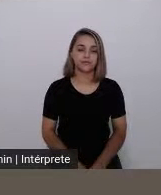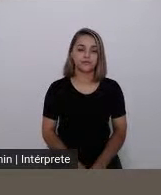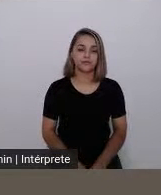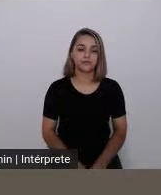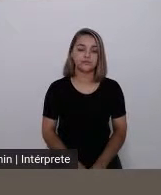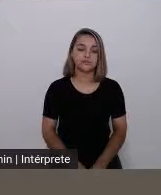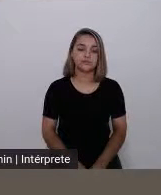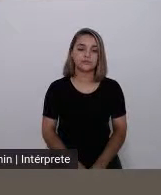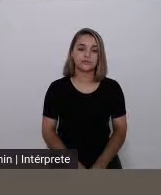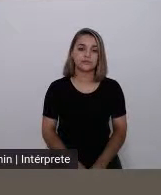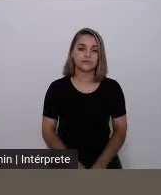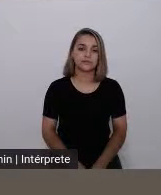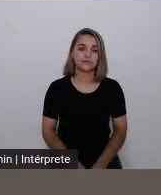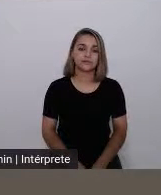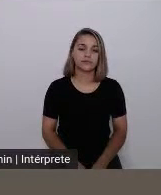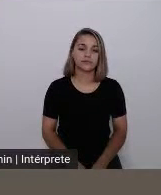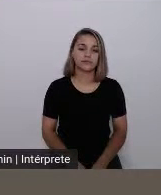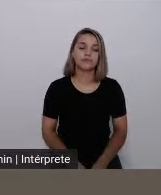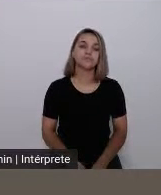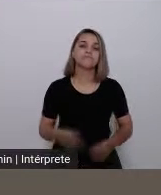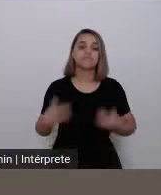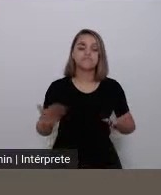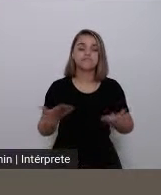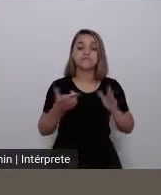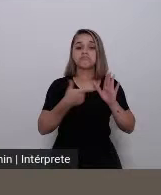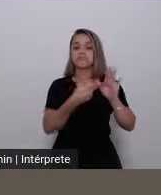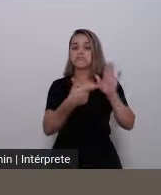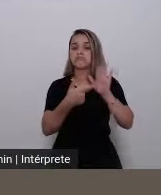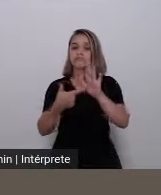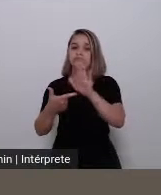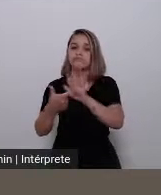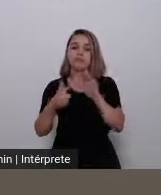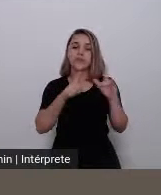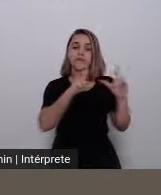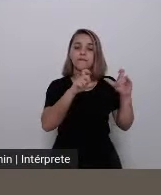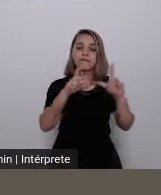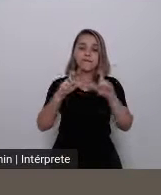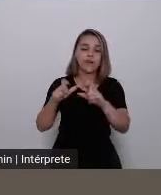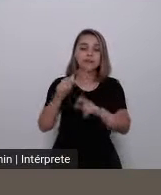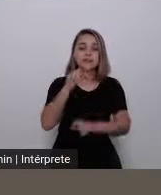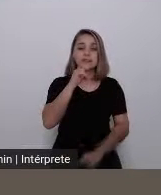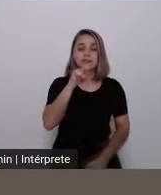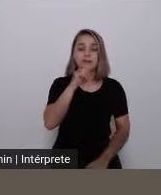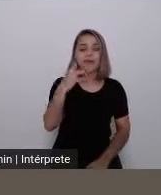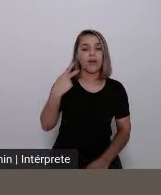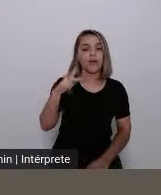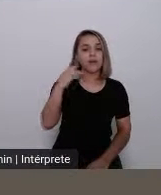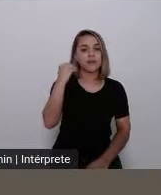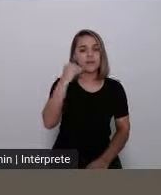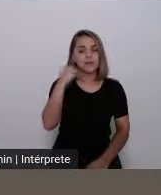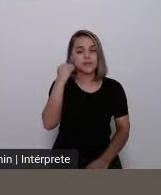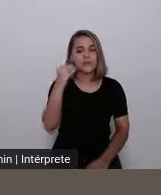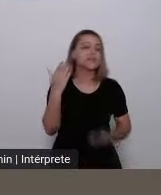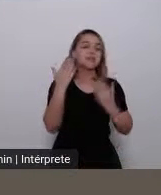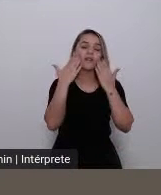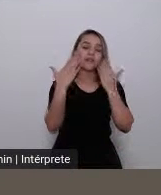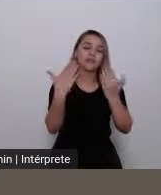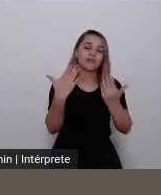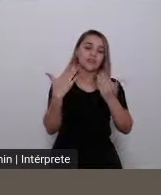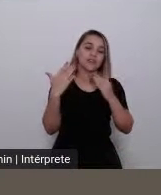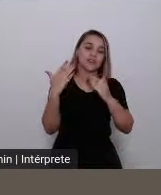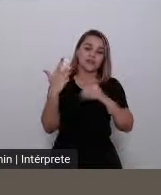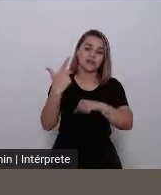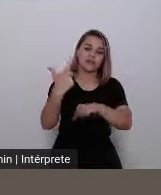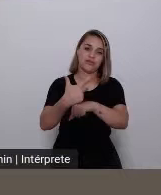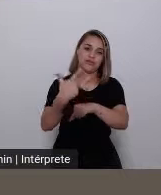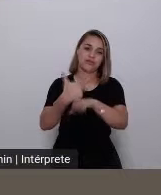Enfim. São exemplos dessa experiência do Oswald de estar diante de uma câmera e ser fotografado